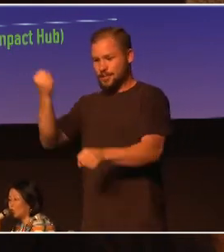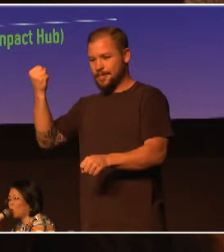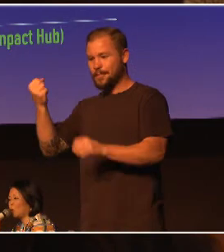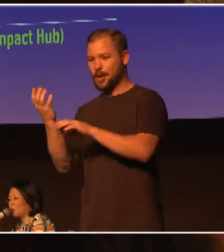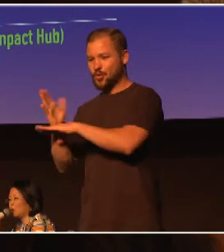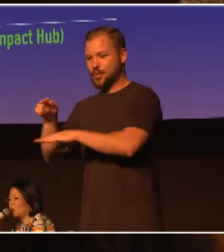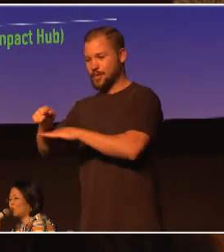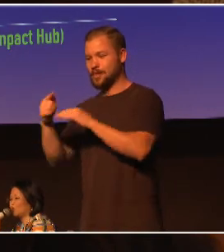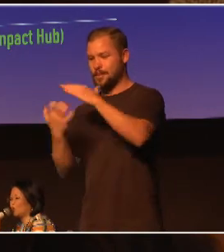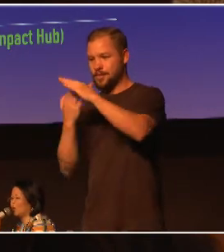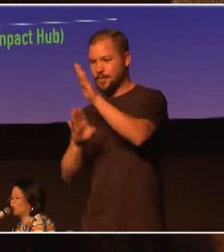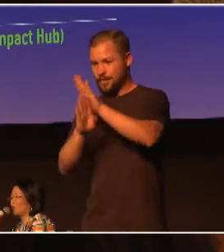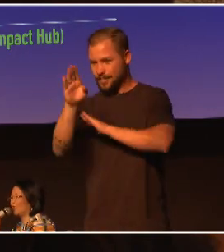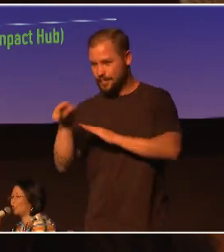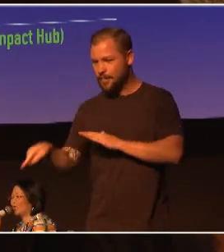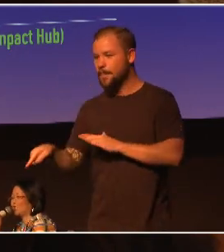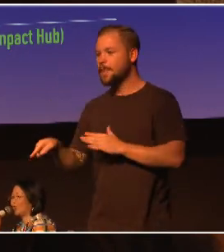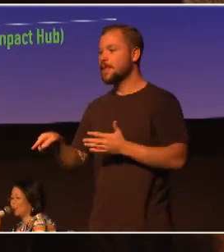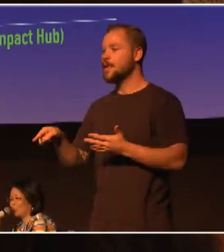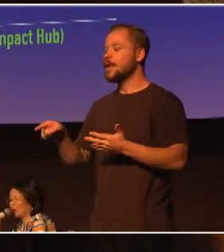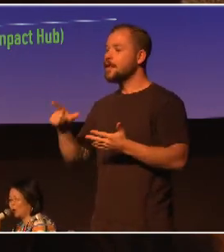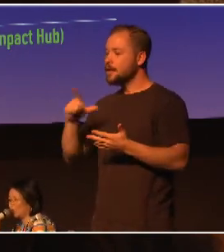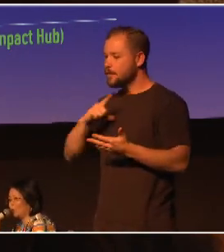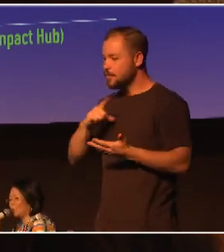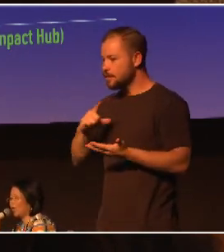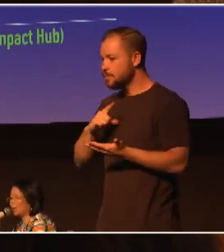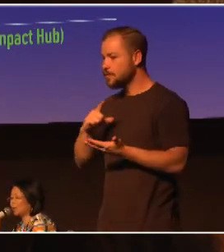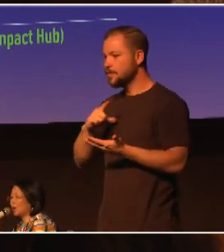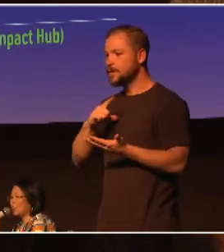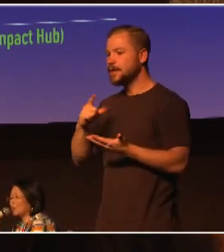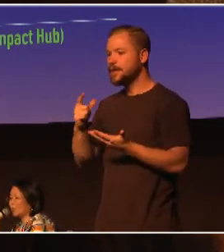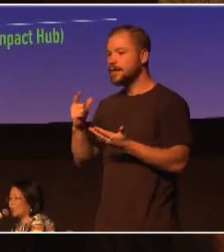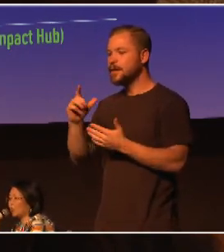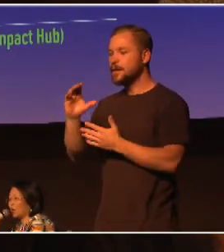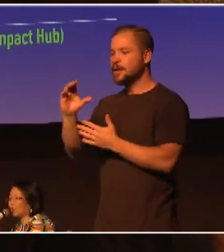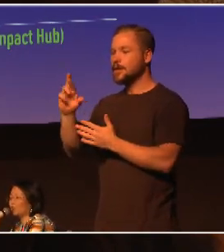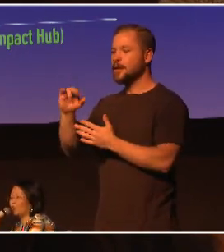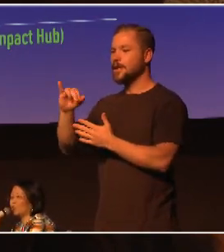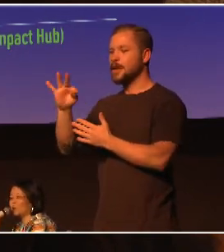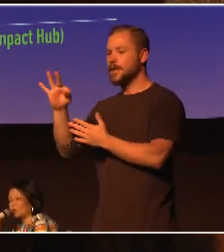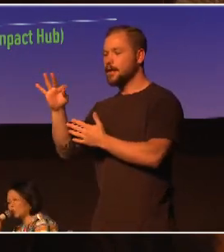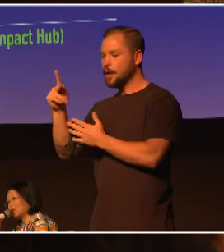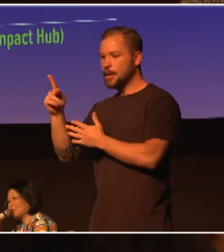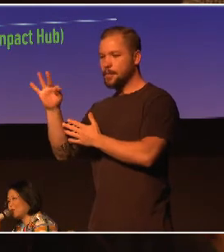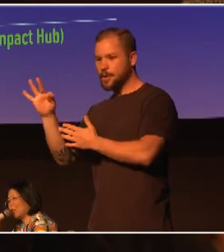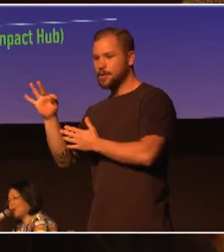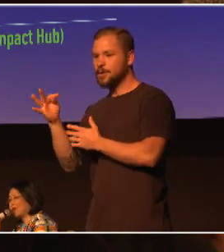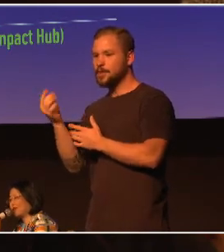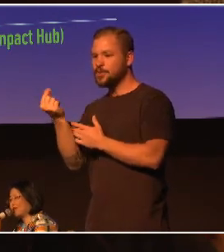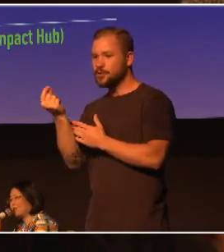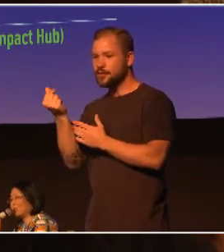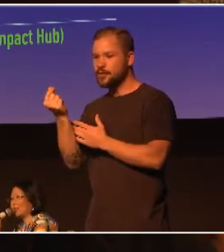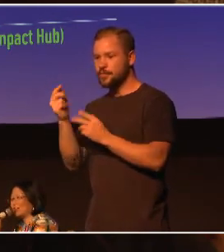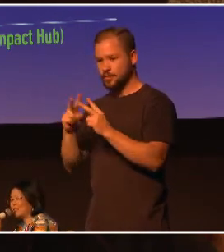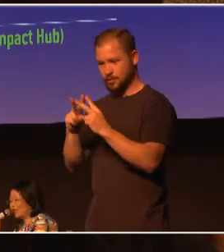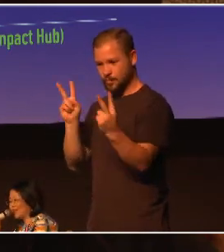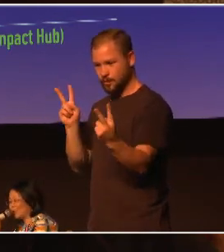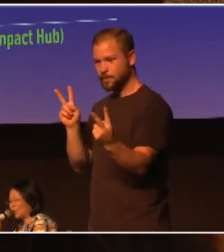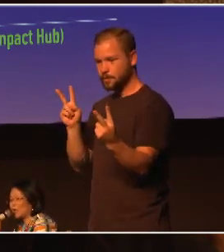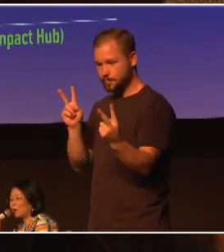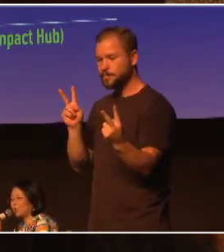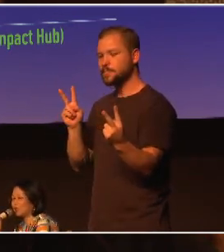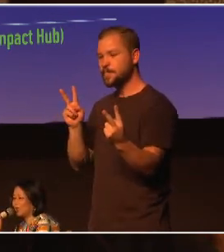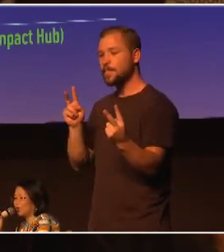tendo um fenômeno agora que chama as ofertas iniciais de criptomoedas, que são projetos open source. Então, é